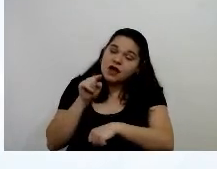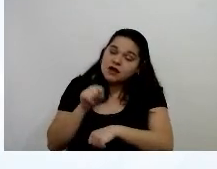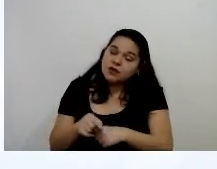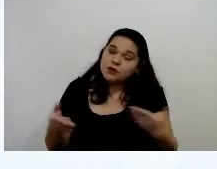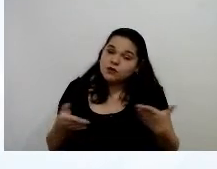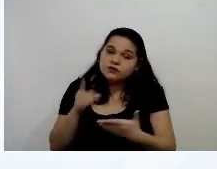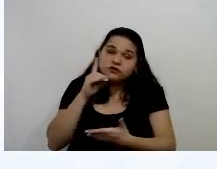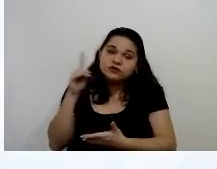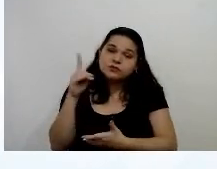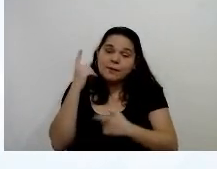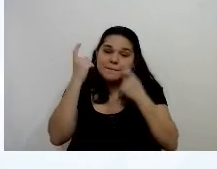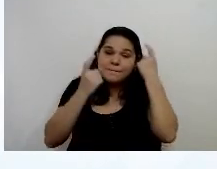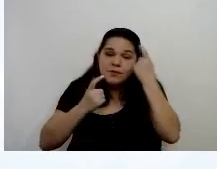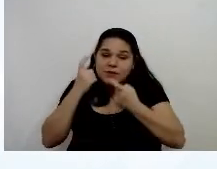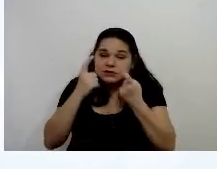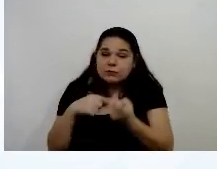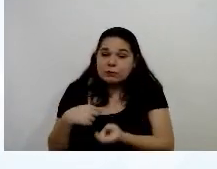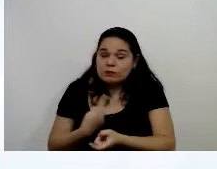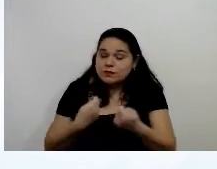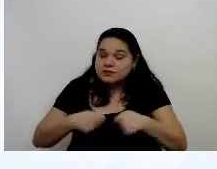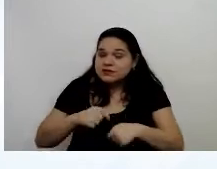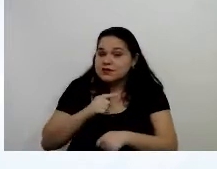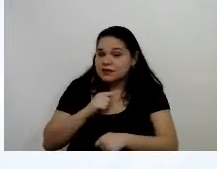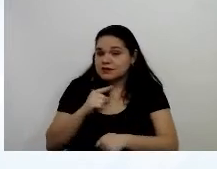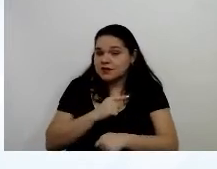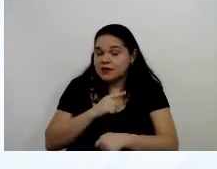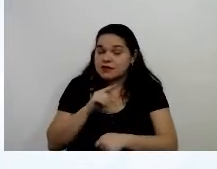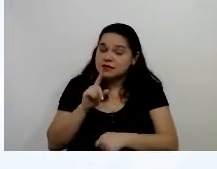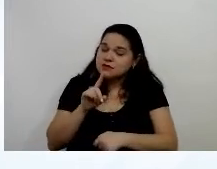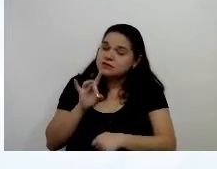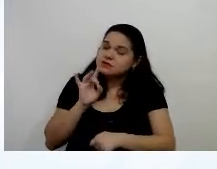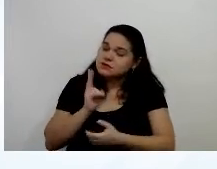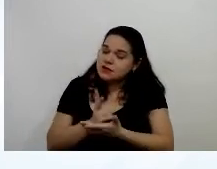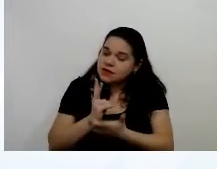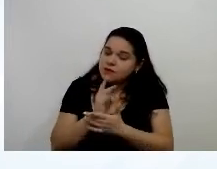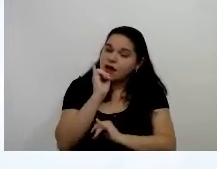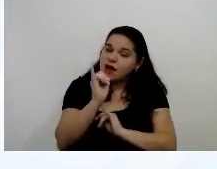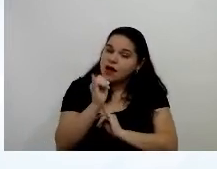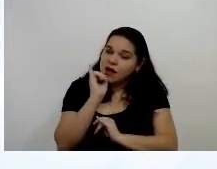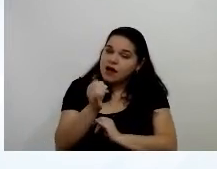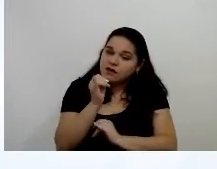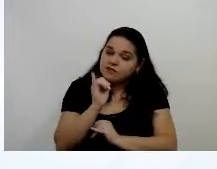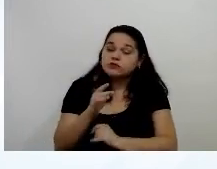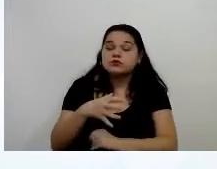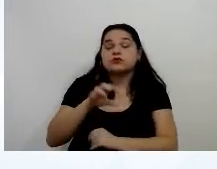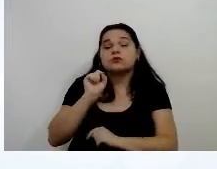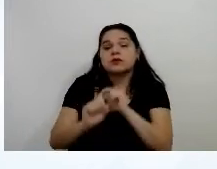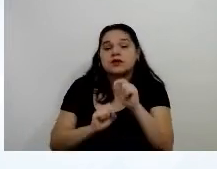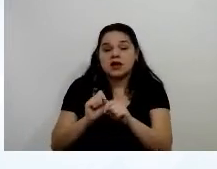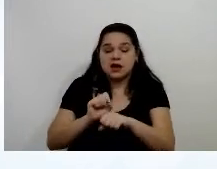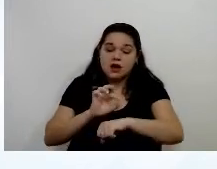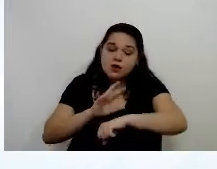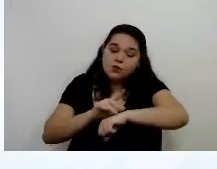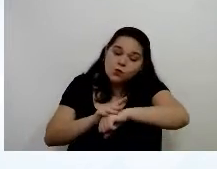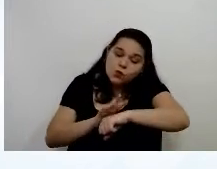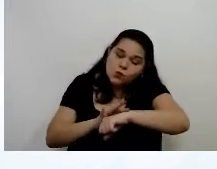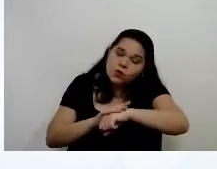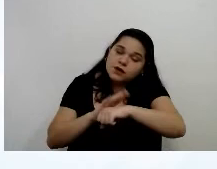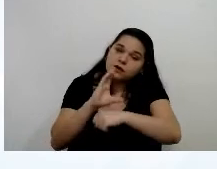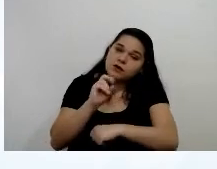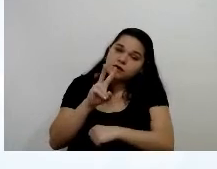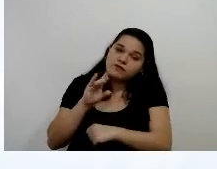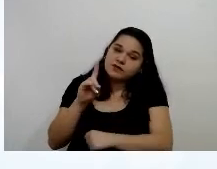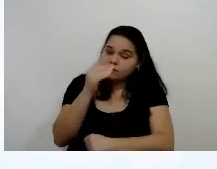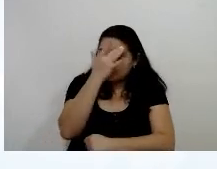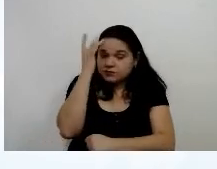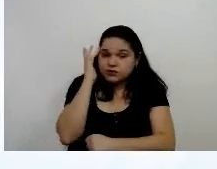preocupação que nós temos que ter, e eu sempre tenho alertado, é essa relação do adoecimento da Covid, os trabalhadores adoecendo